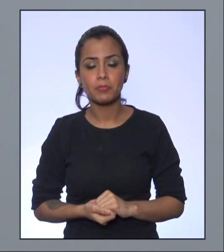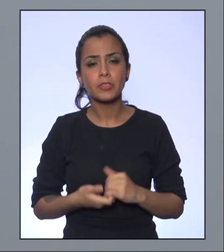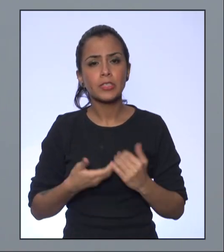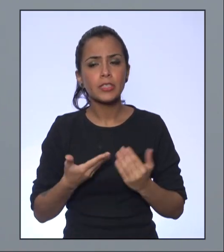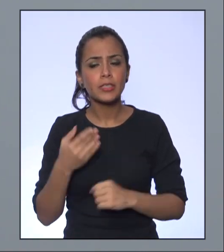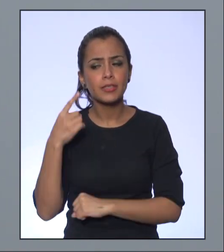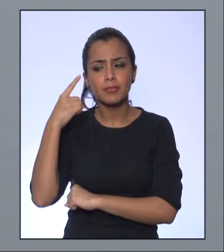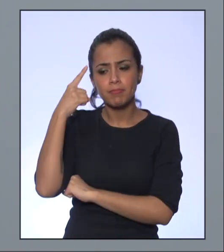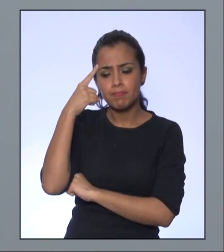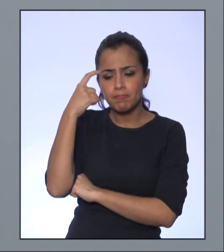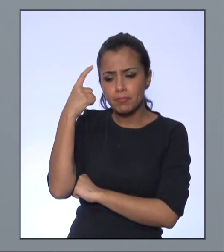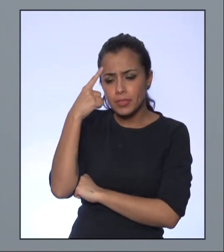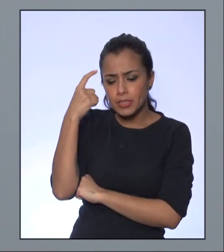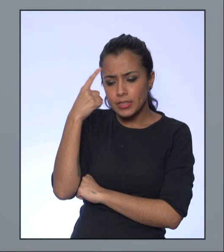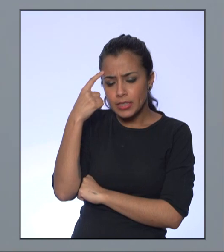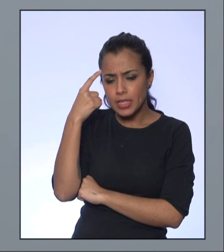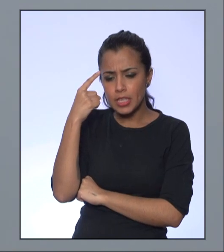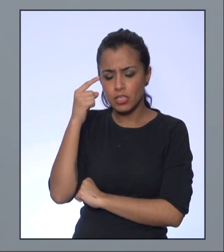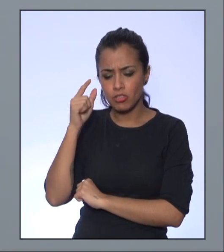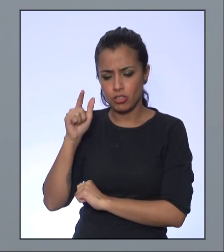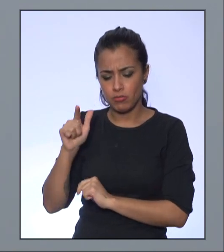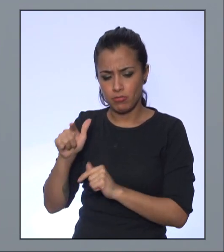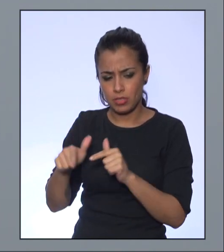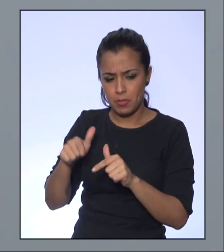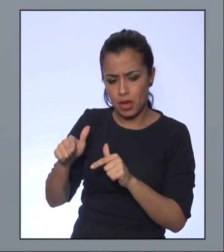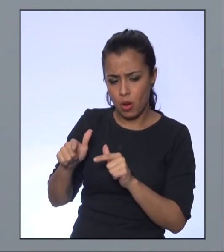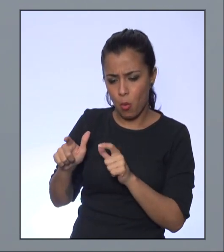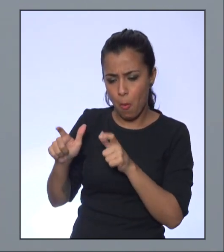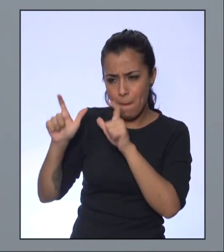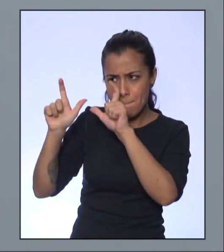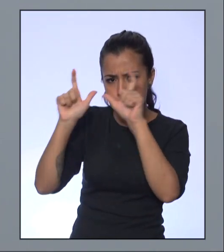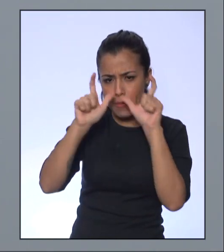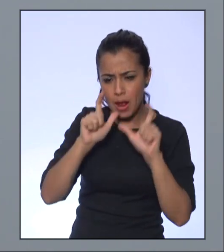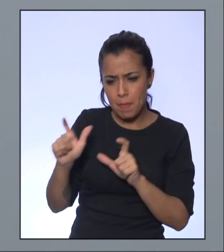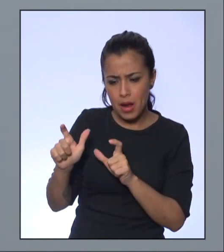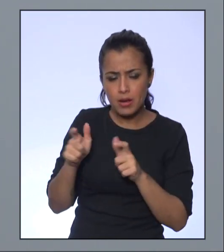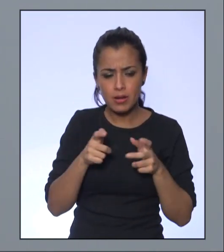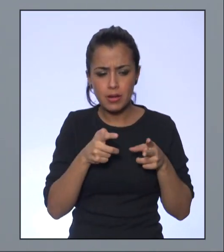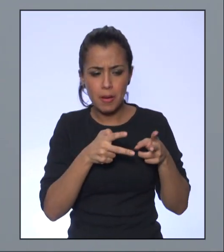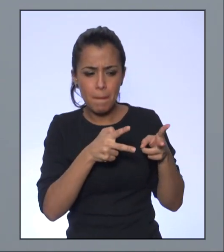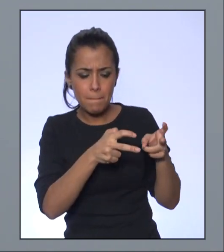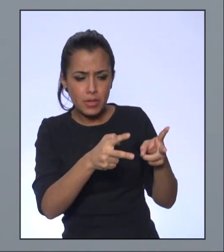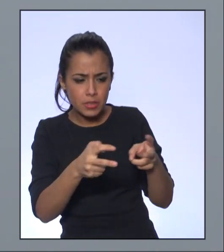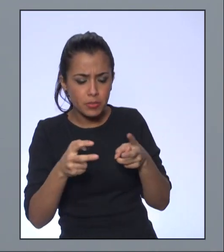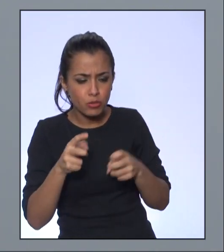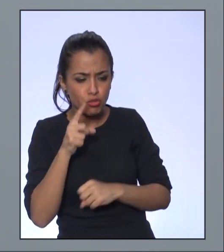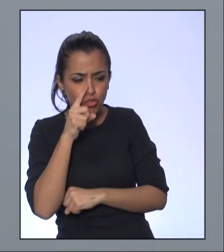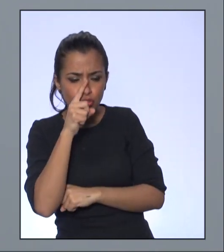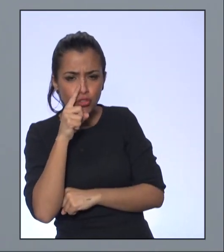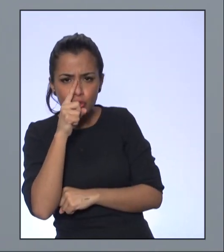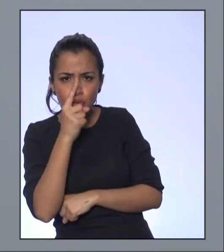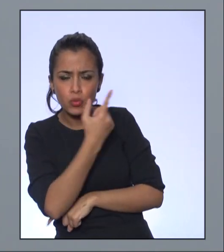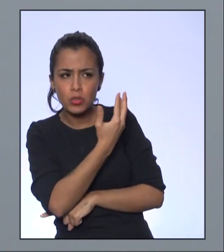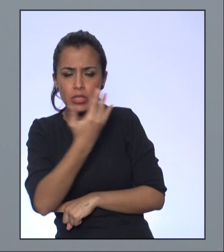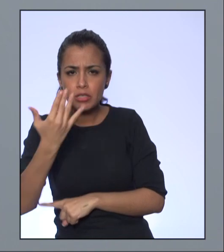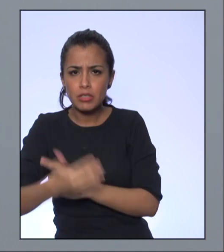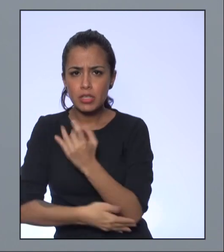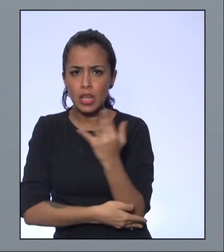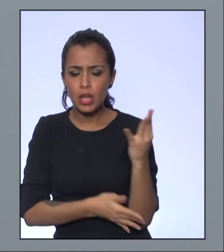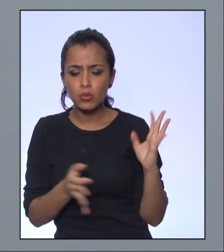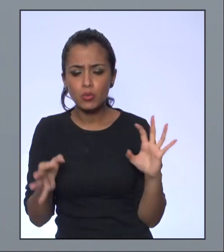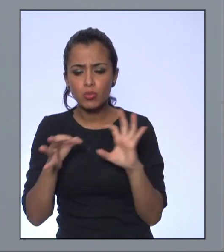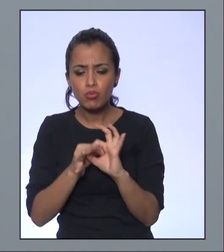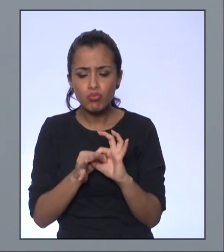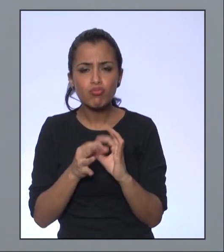de trabalhar com mapas e percepção de riscos ambientais?